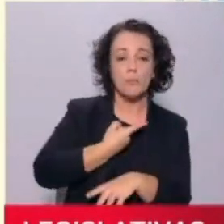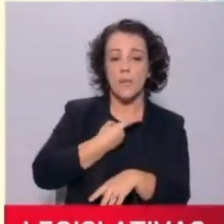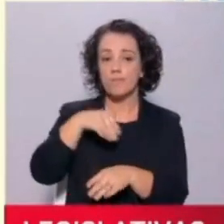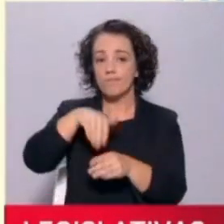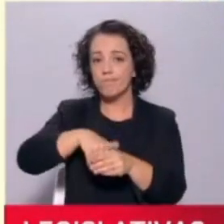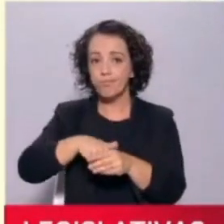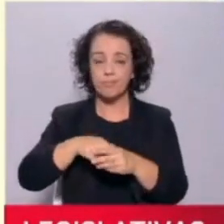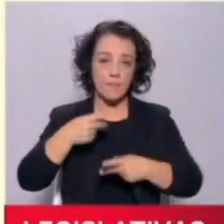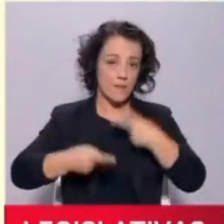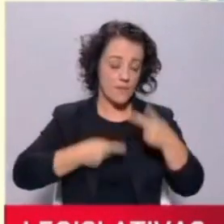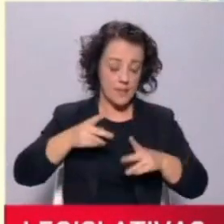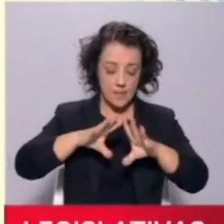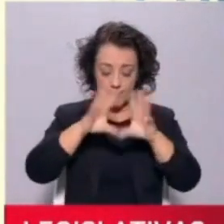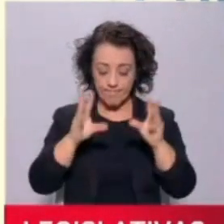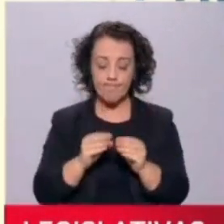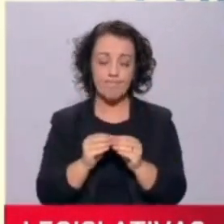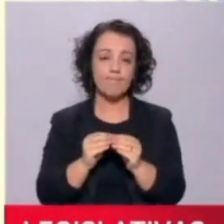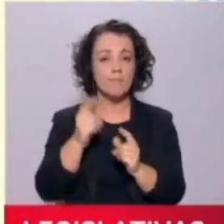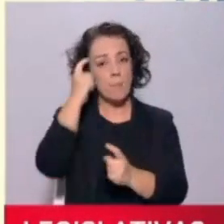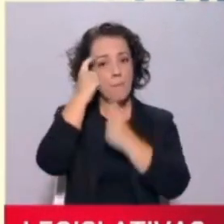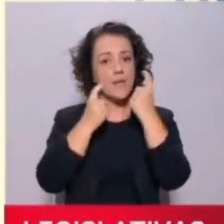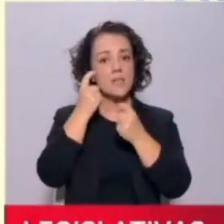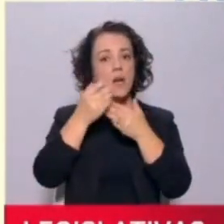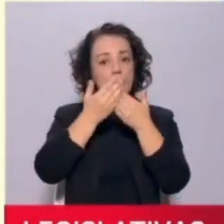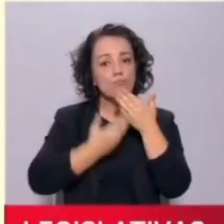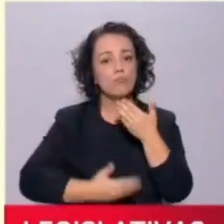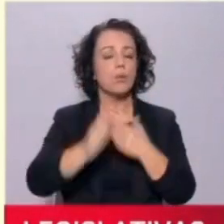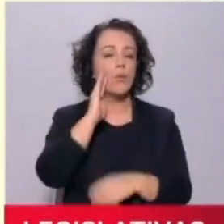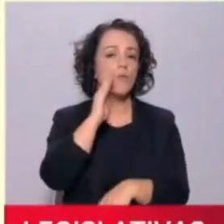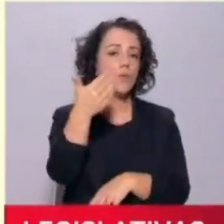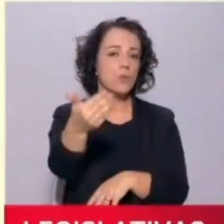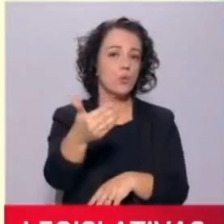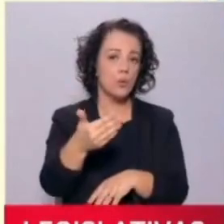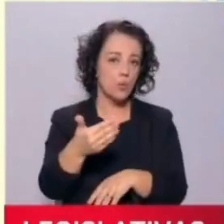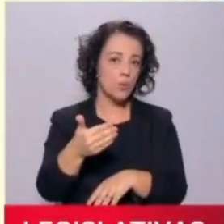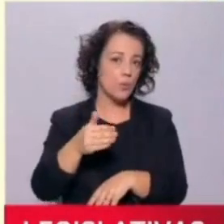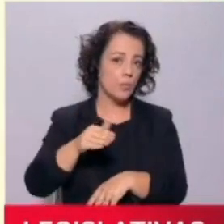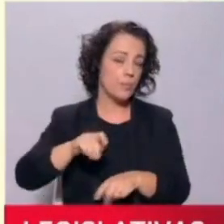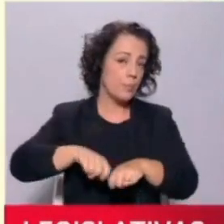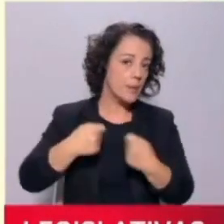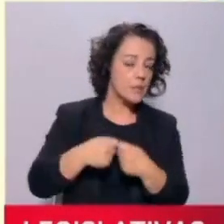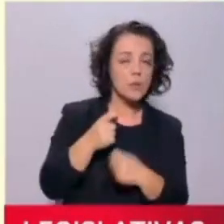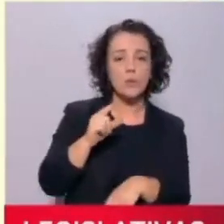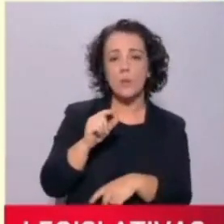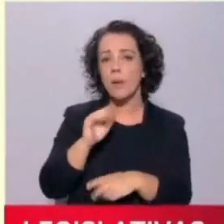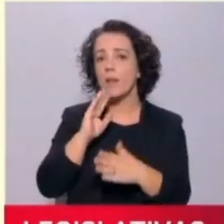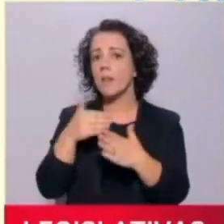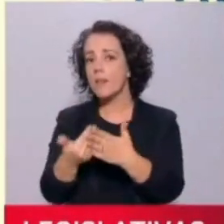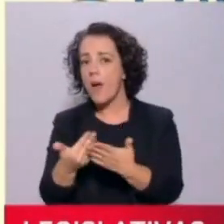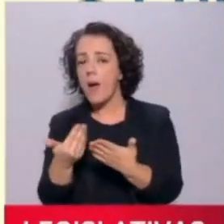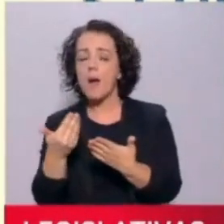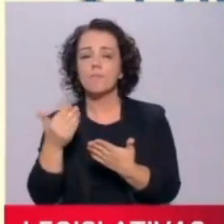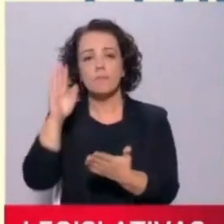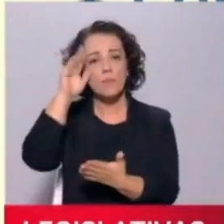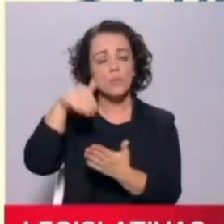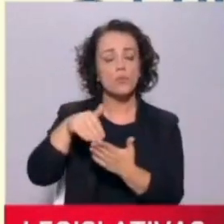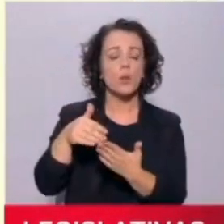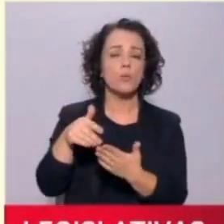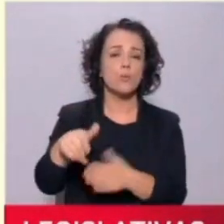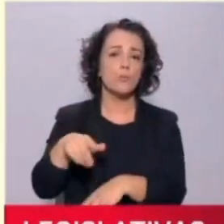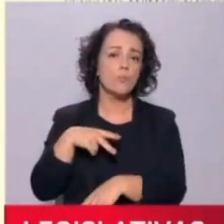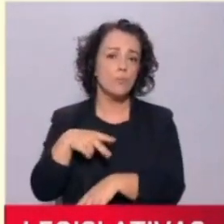estratégia que queremos desenvolver para o futuro do partido mas também para o futuro do país mas também o resultado mal para a democracia